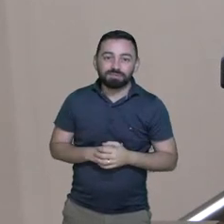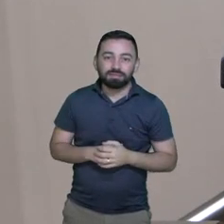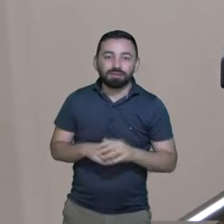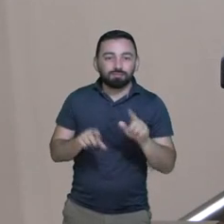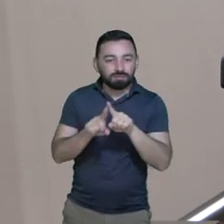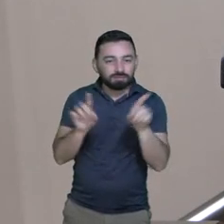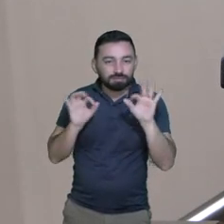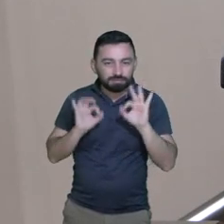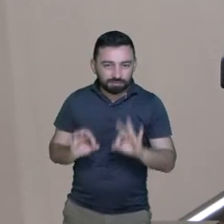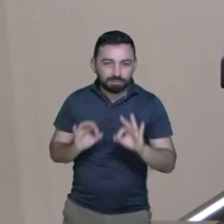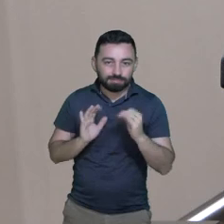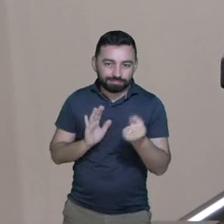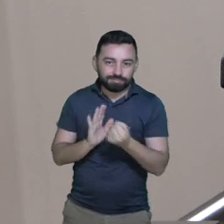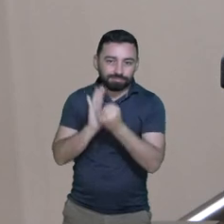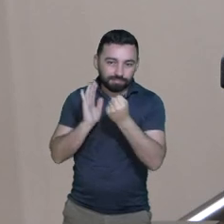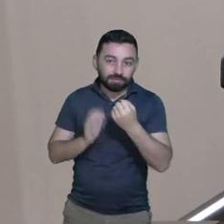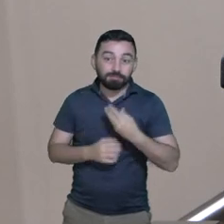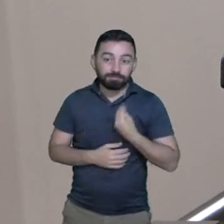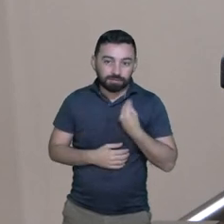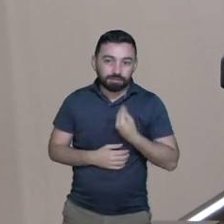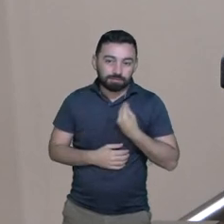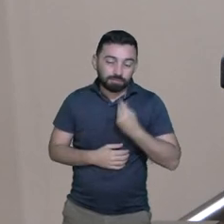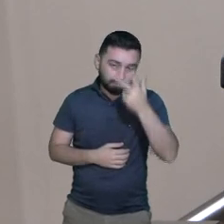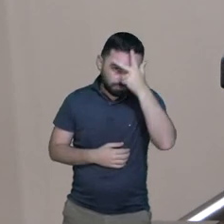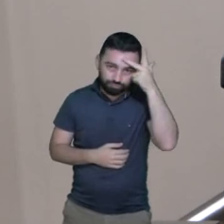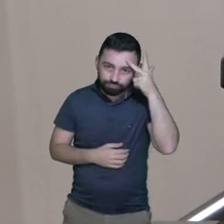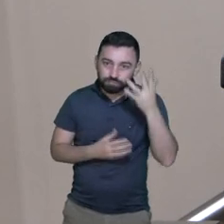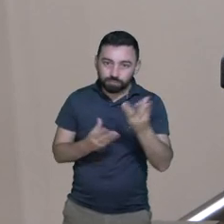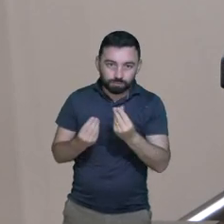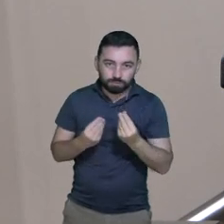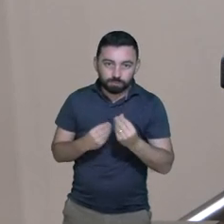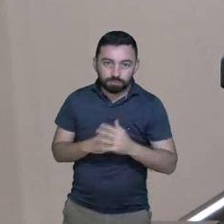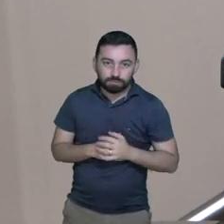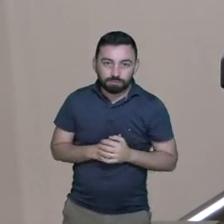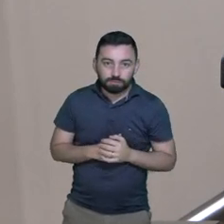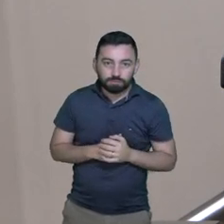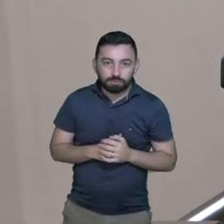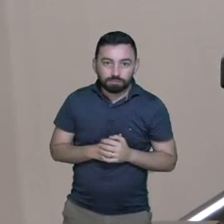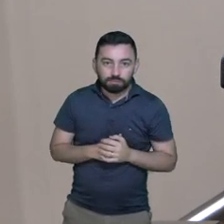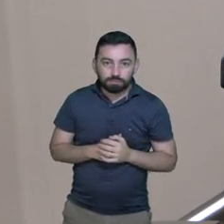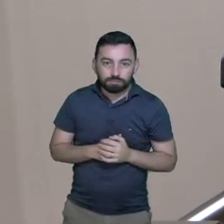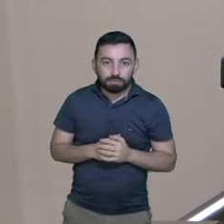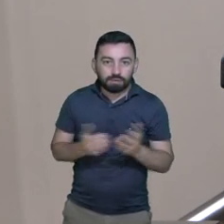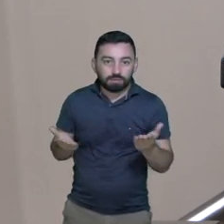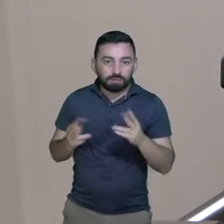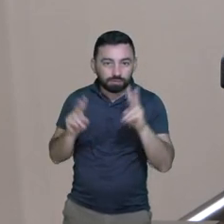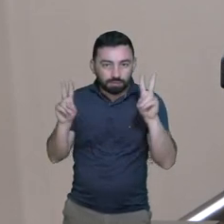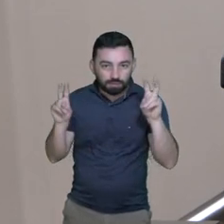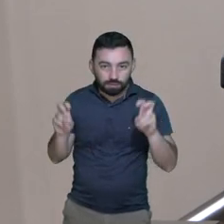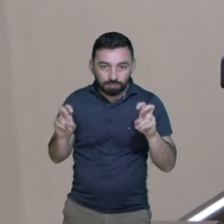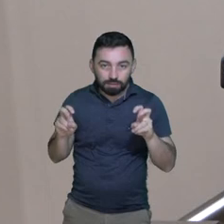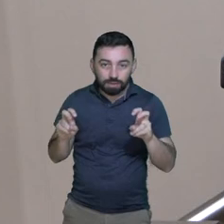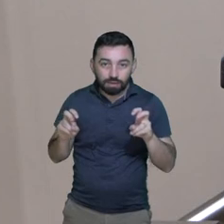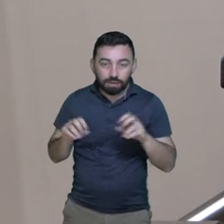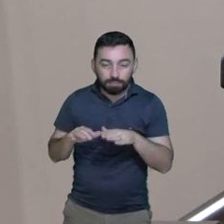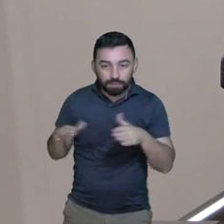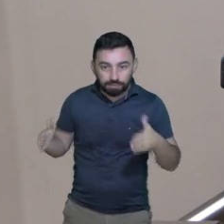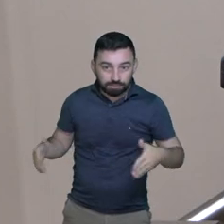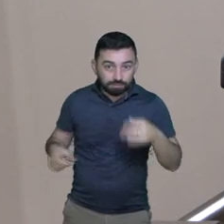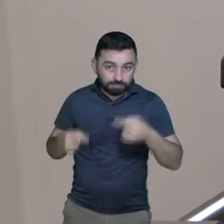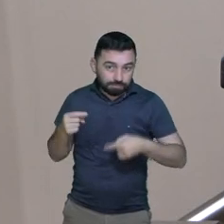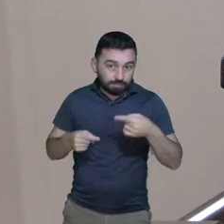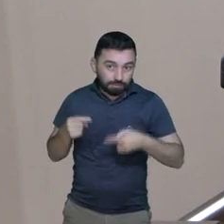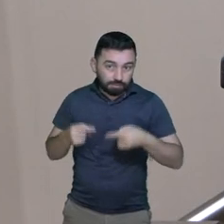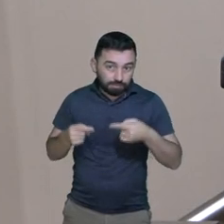certeza marcam a vida de muitas pessoas eh com o tema agora a mesa de debate é subsídios para a